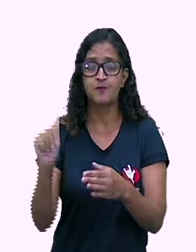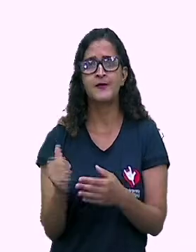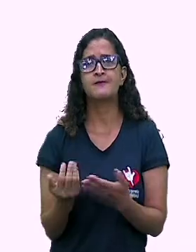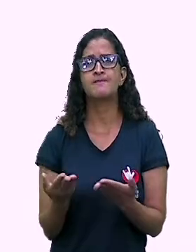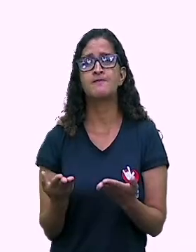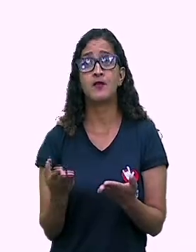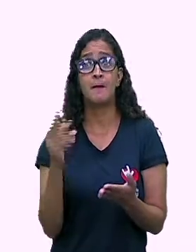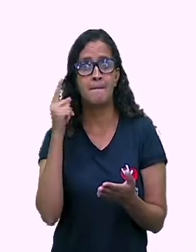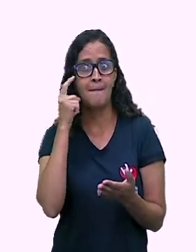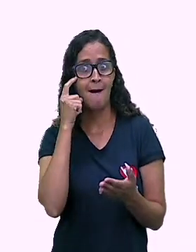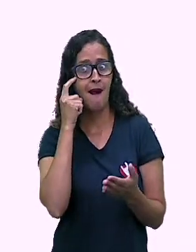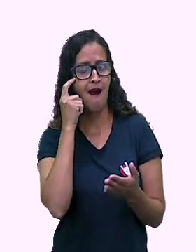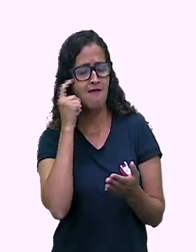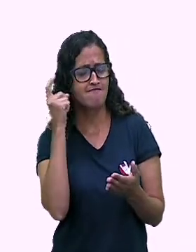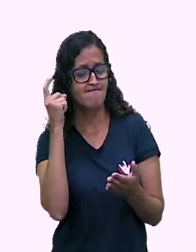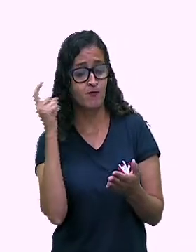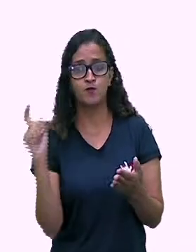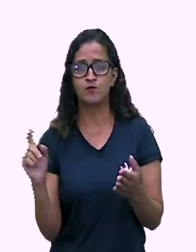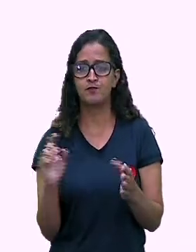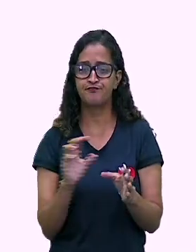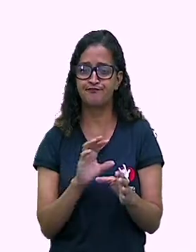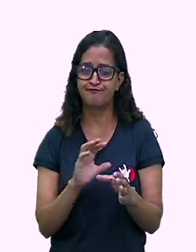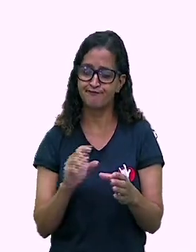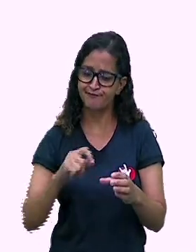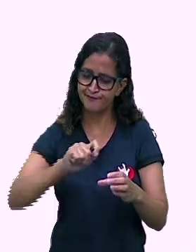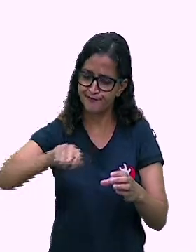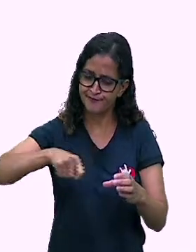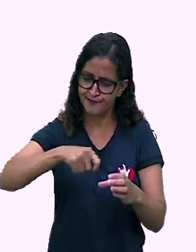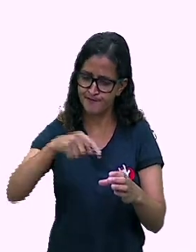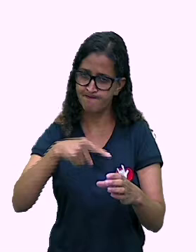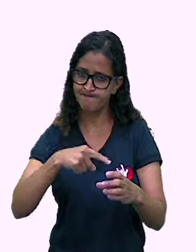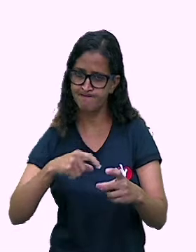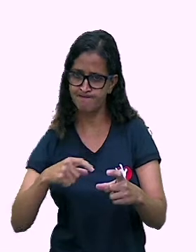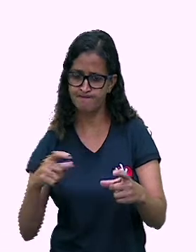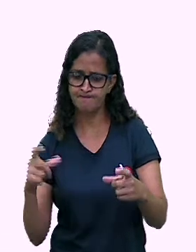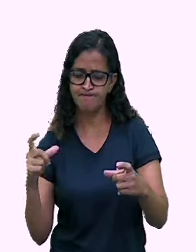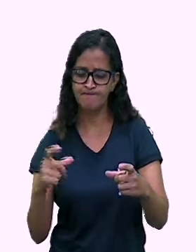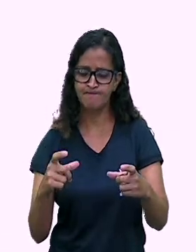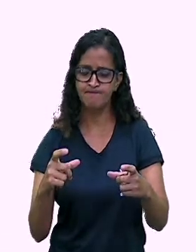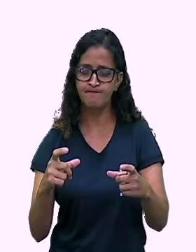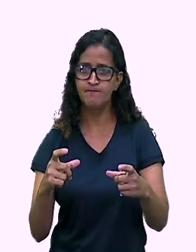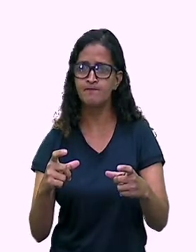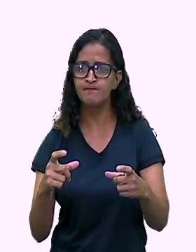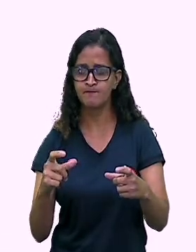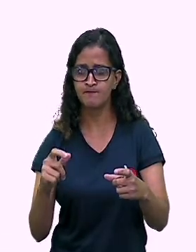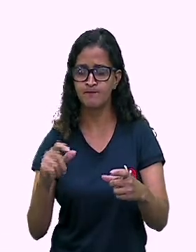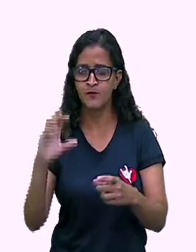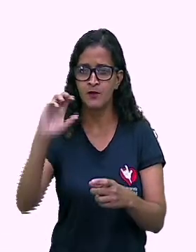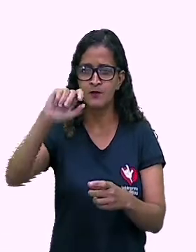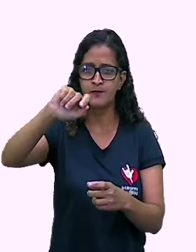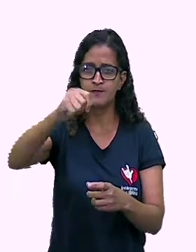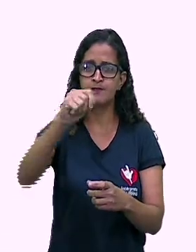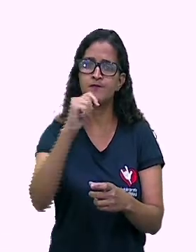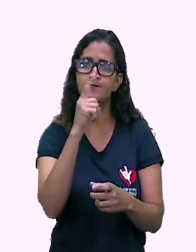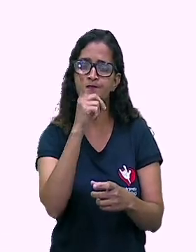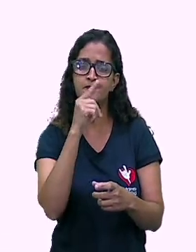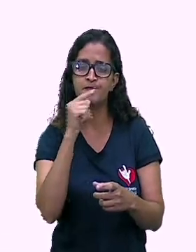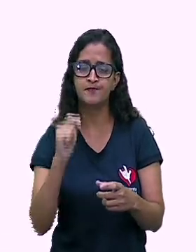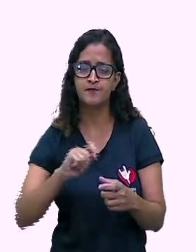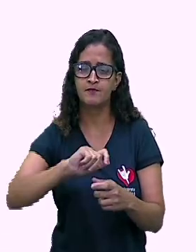começar lavando a louça. Ao chegar próximo à pia, percebeu que a lã de